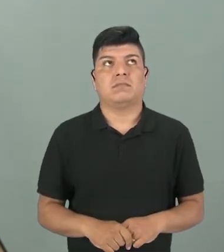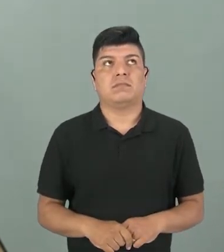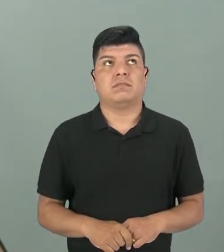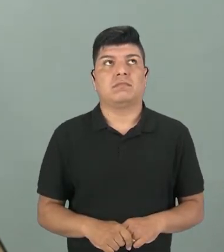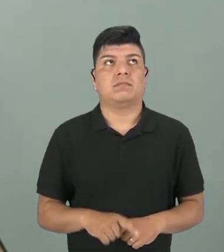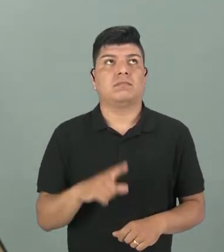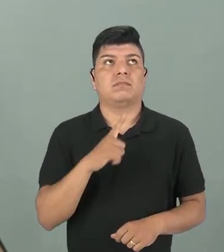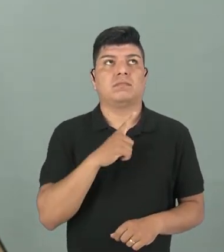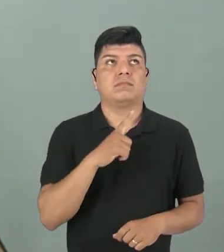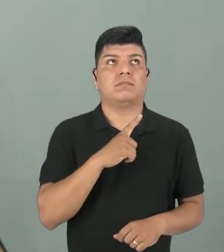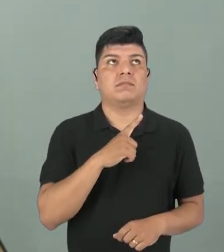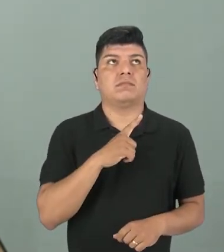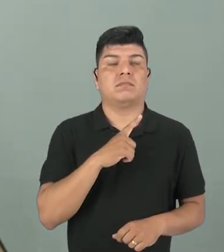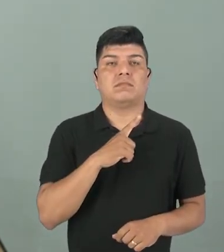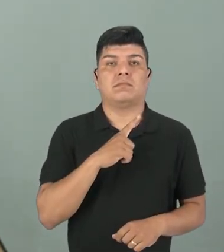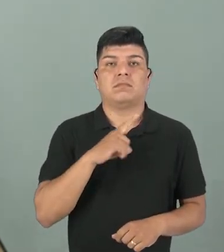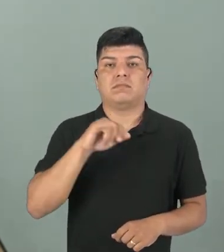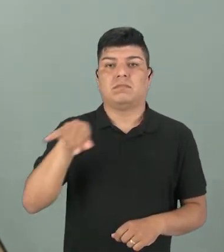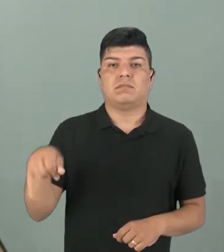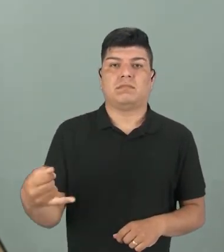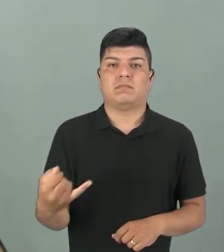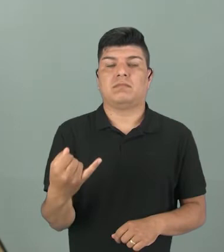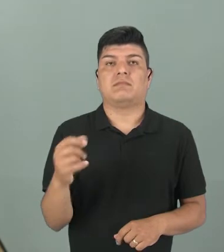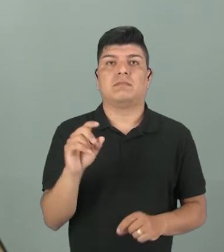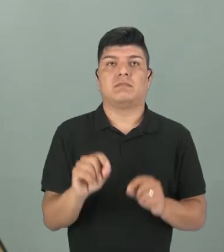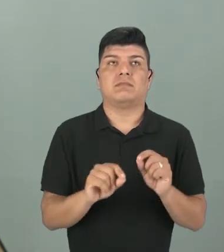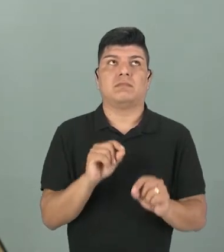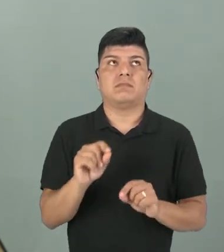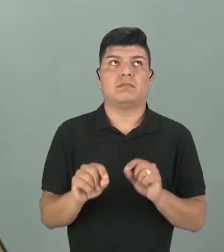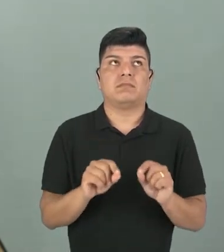avançaram, que tiveram a oportunidade